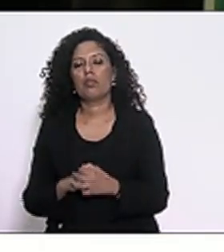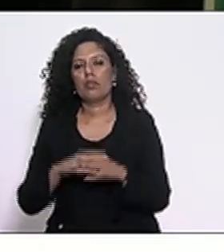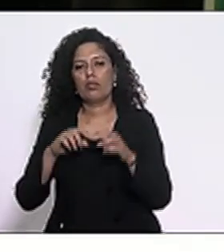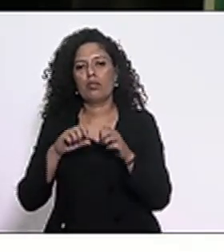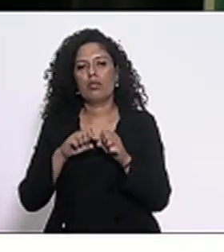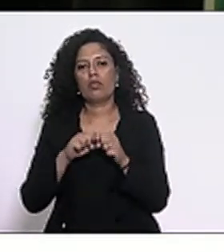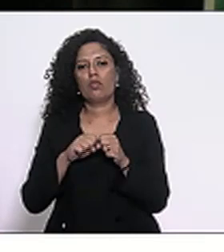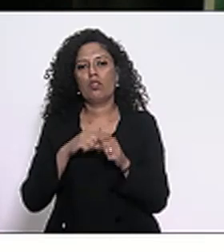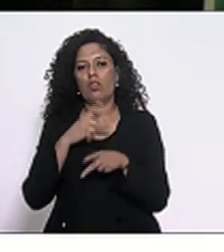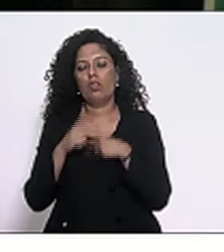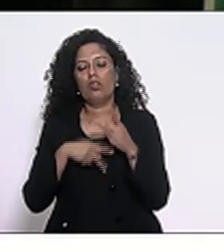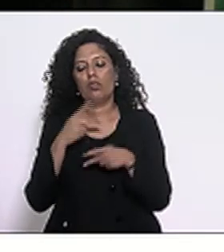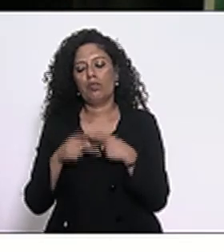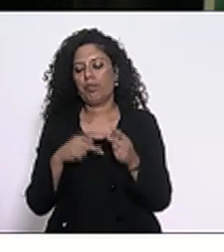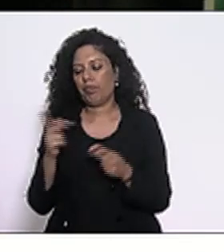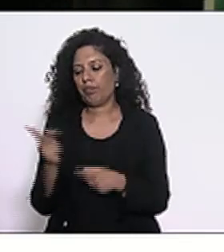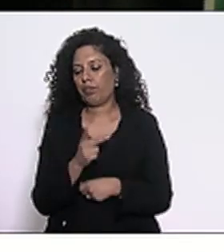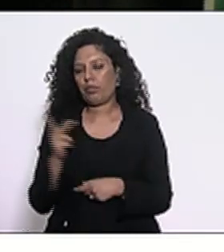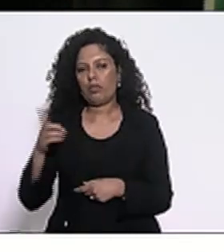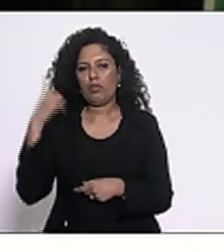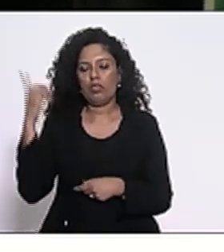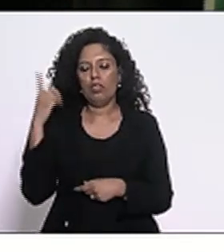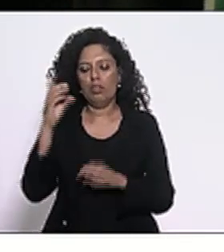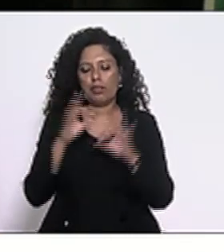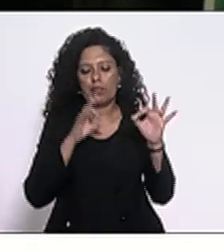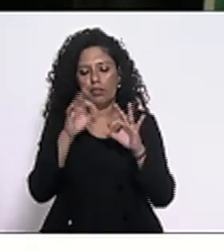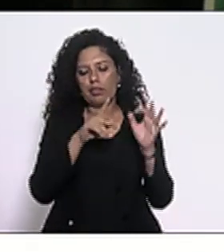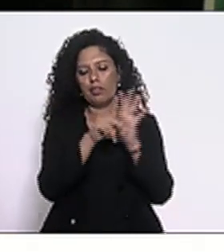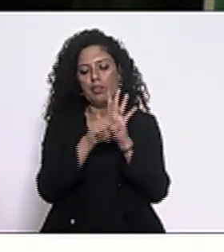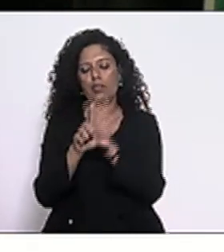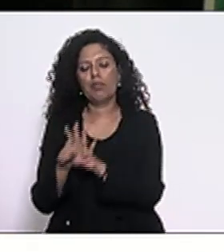sistematizar, Alexandre, Flávio, um projeto de lei